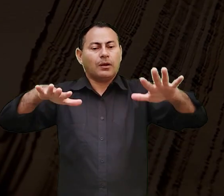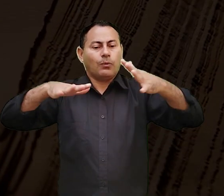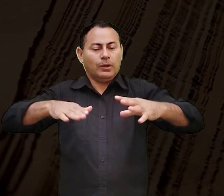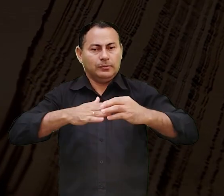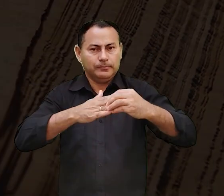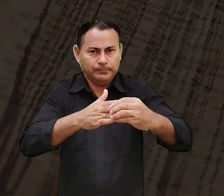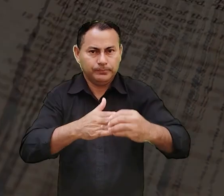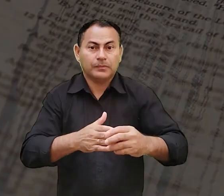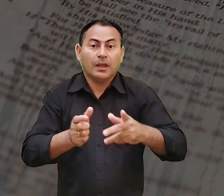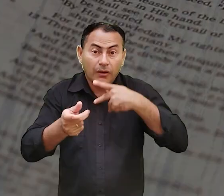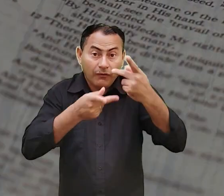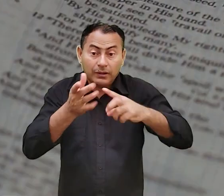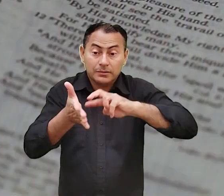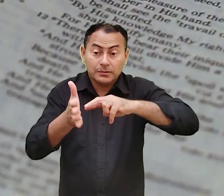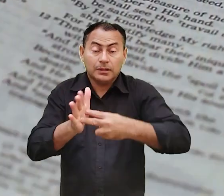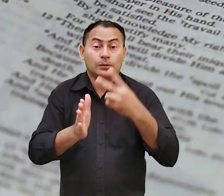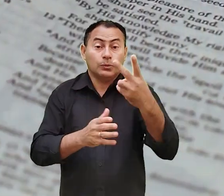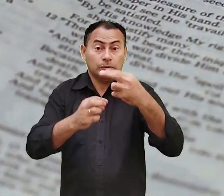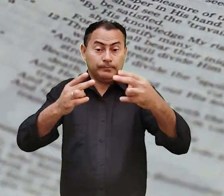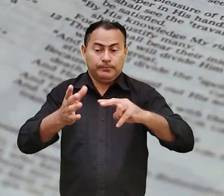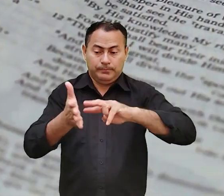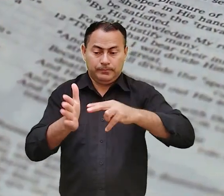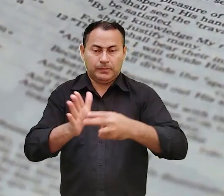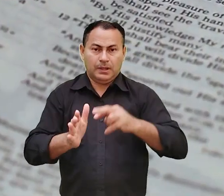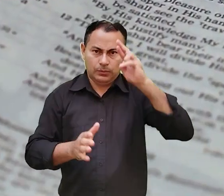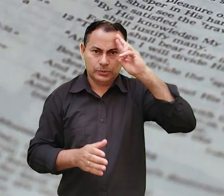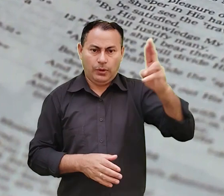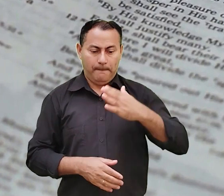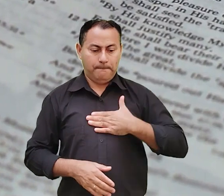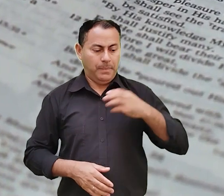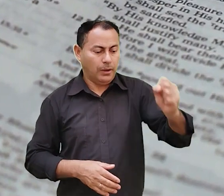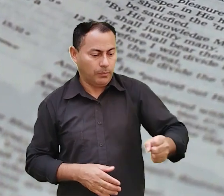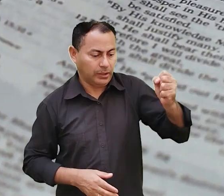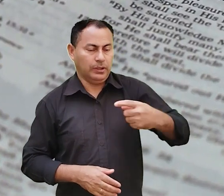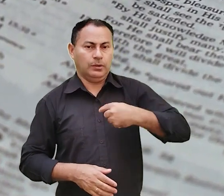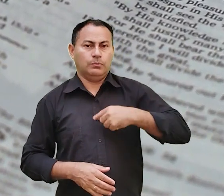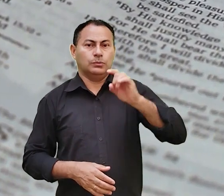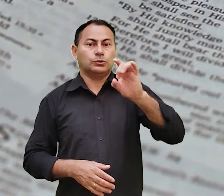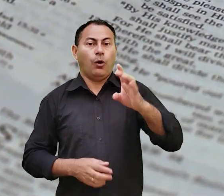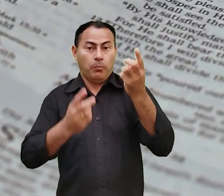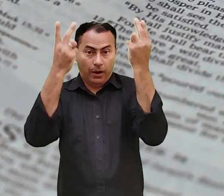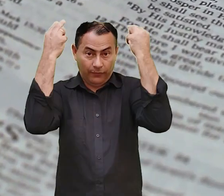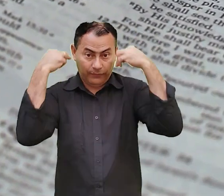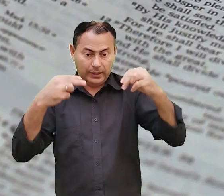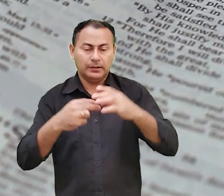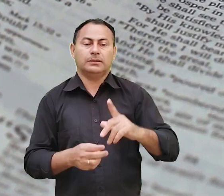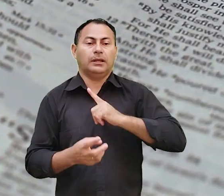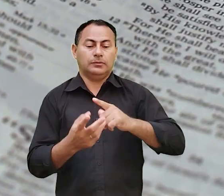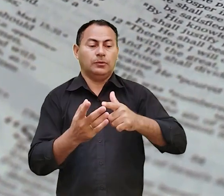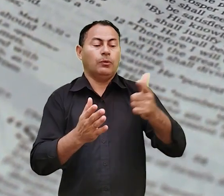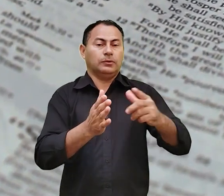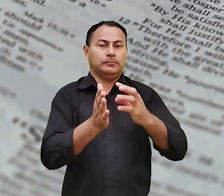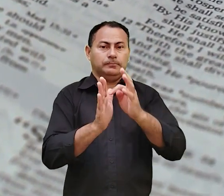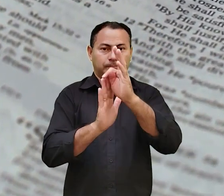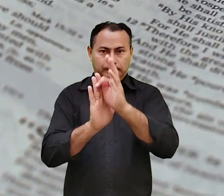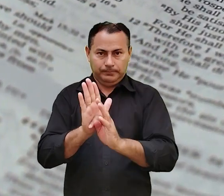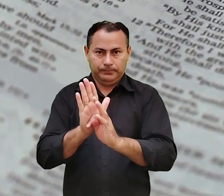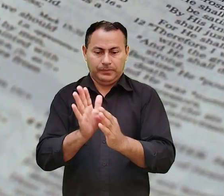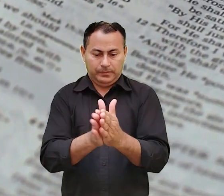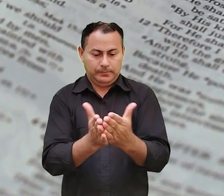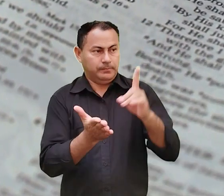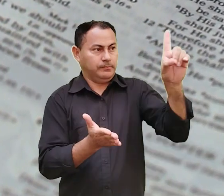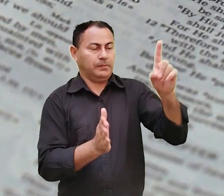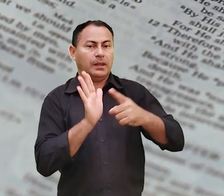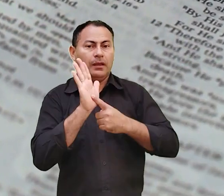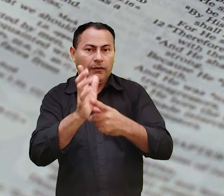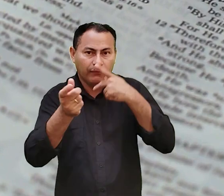tranquilas. Eu disse que isso significa duas coisas. Significa que o Senhor é meu pastor e que eu sou apenas uma ovelha. Existe outra passagem na qual